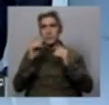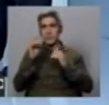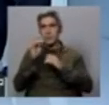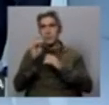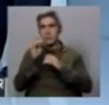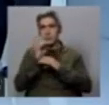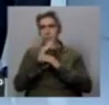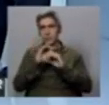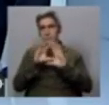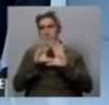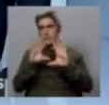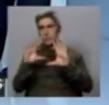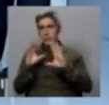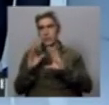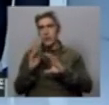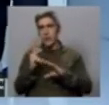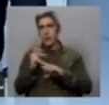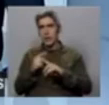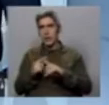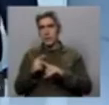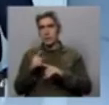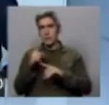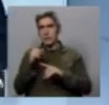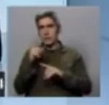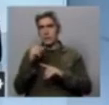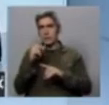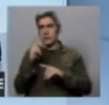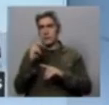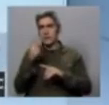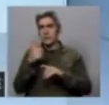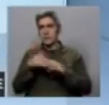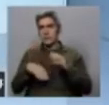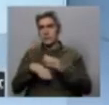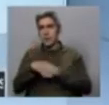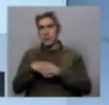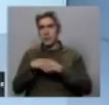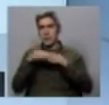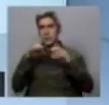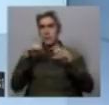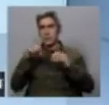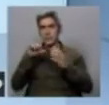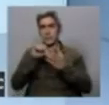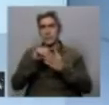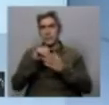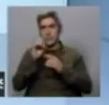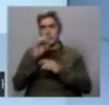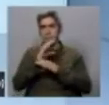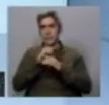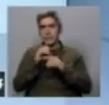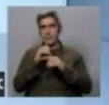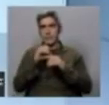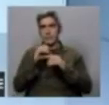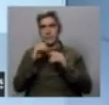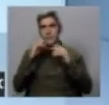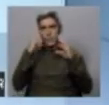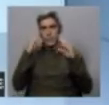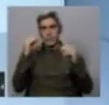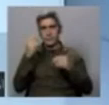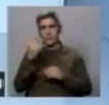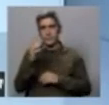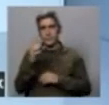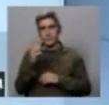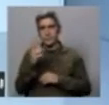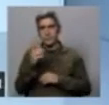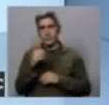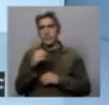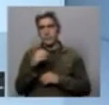continente, sobretudo Atenas, com uma temperatura máxima de 35 graus, aguaceiros no centro da Europa, Amsterdão com 28 graus e ocorrência